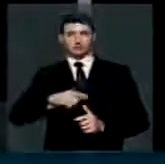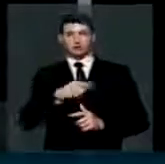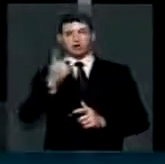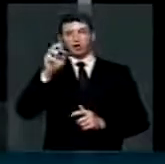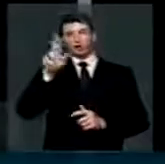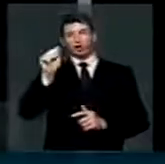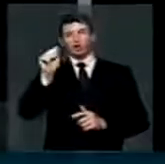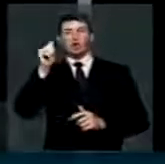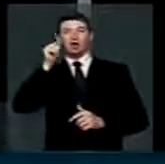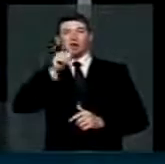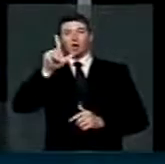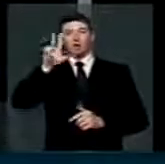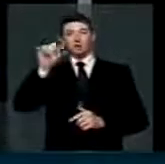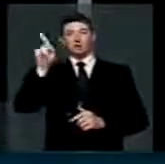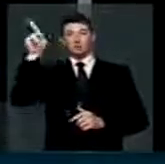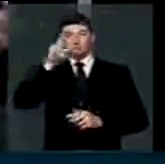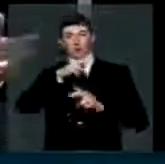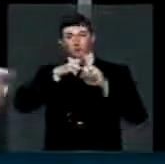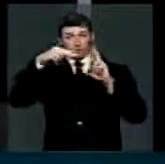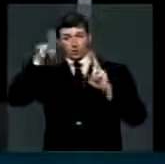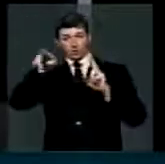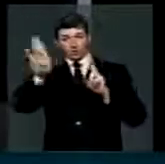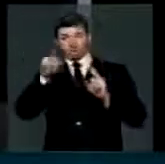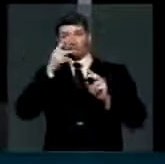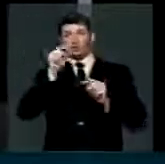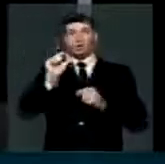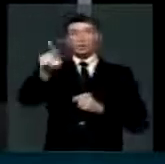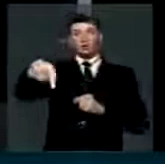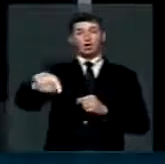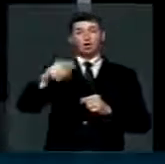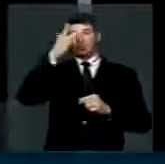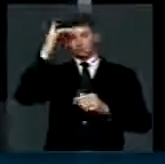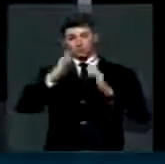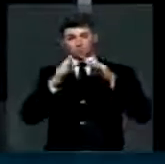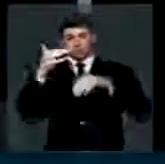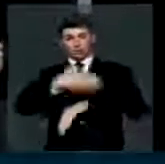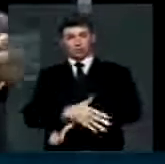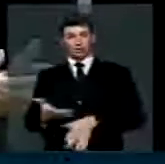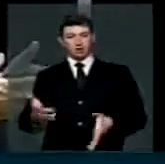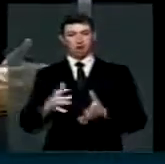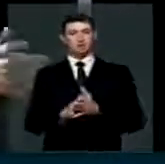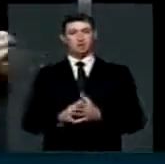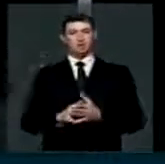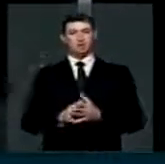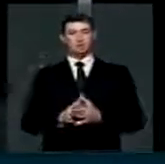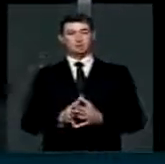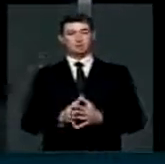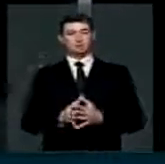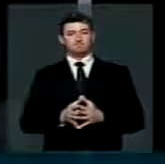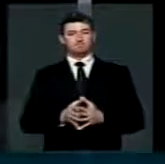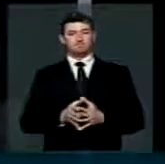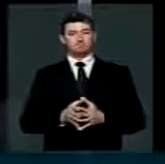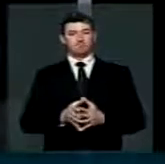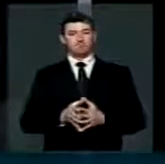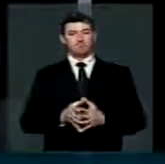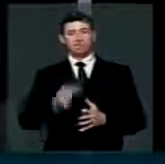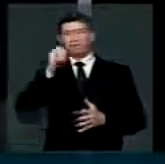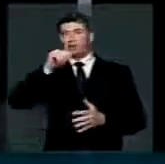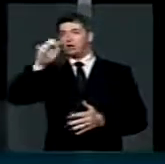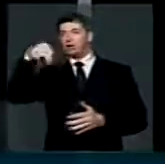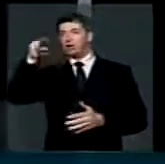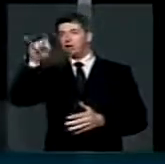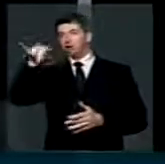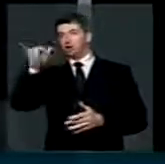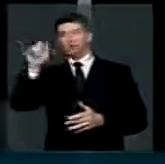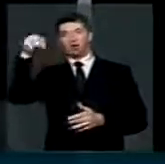doutora Lúcia, da UNB, falando sobre os moradores de ruas, os representantes dos moradores de ruas, a Antônia, que é